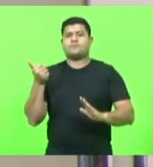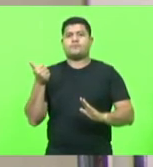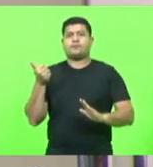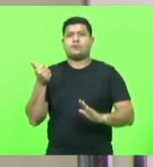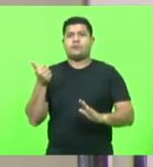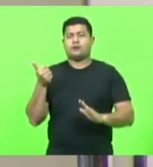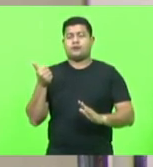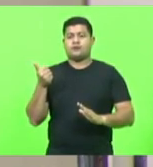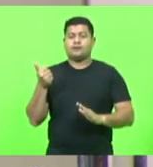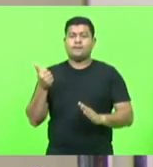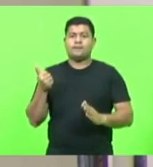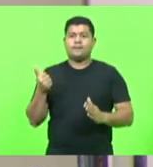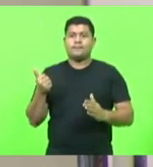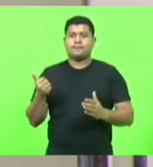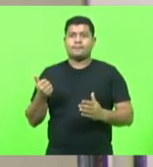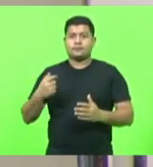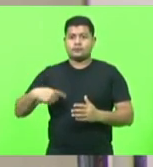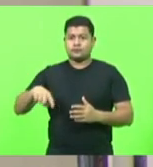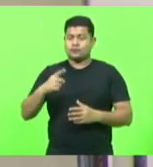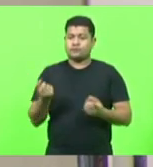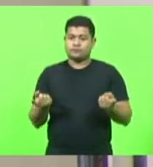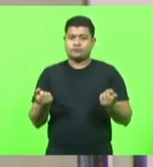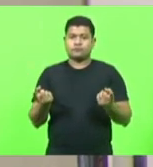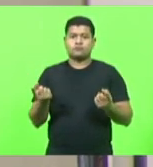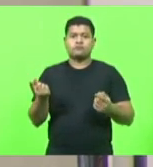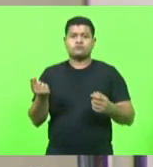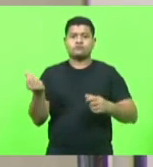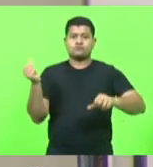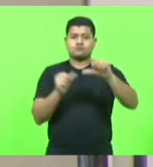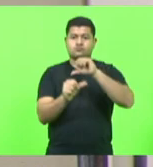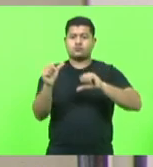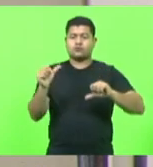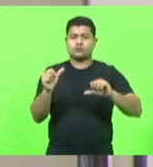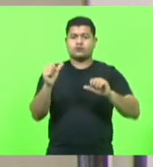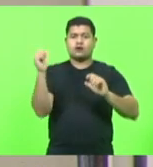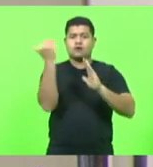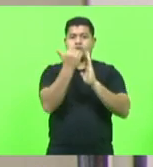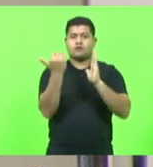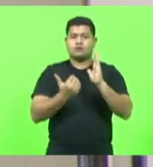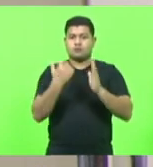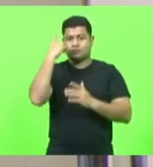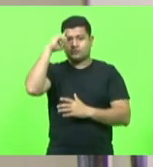esta mensagem de veto e nós vamos fazer uma inversão da pauta